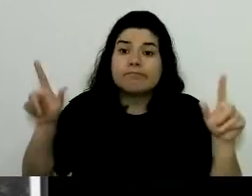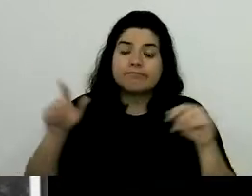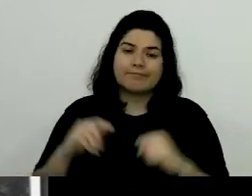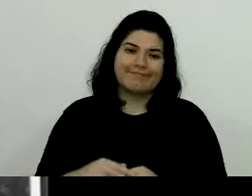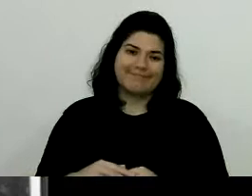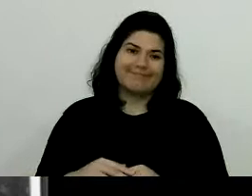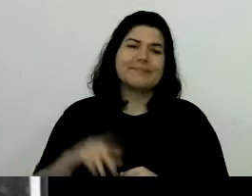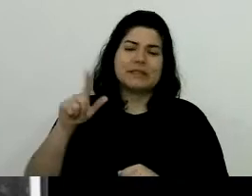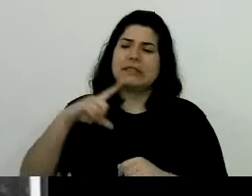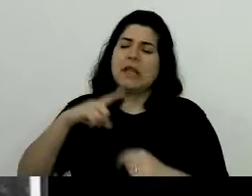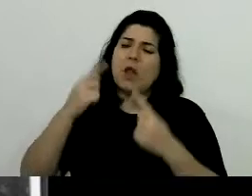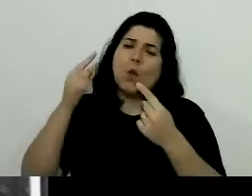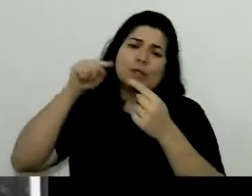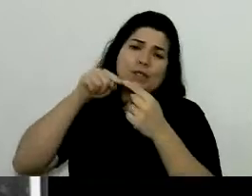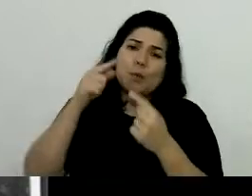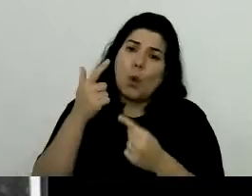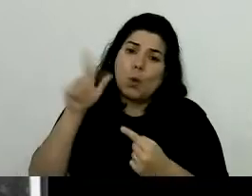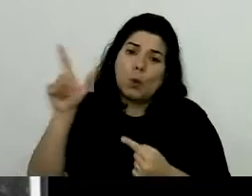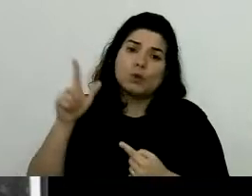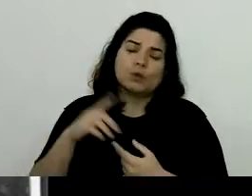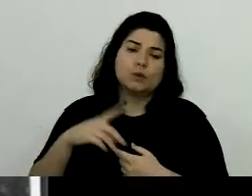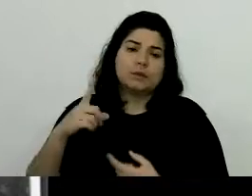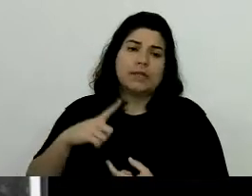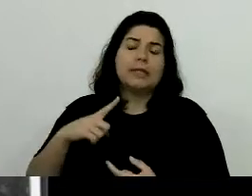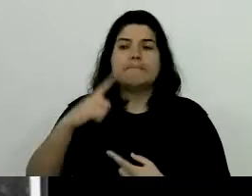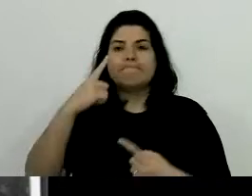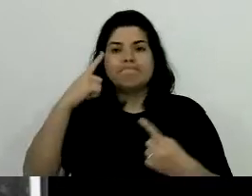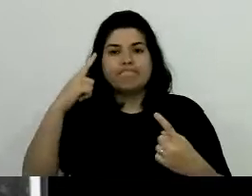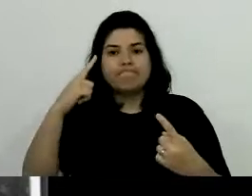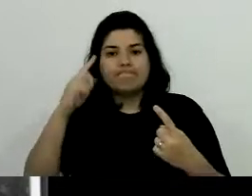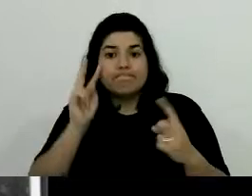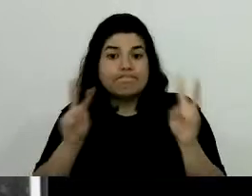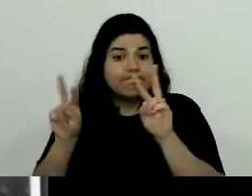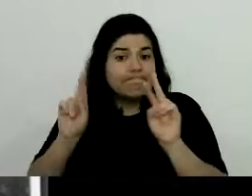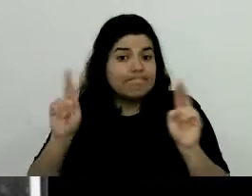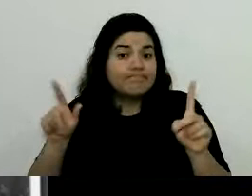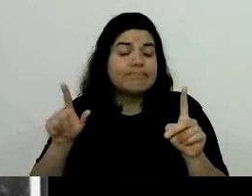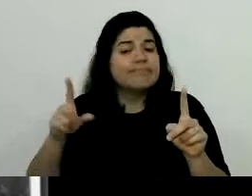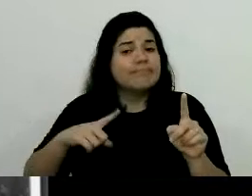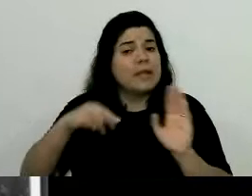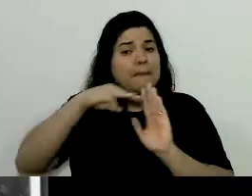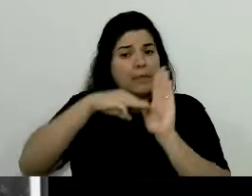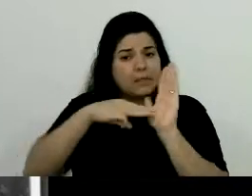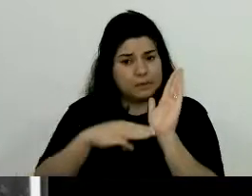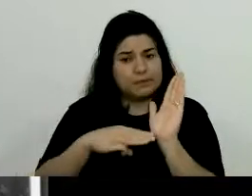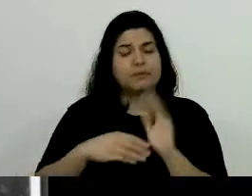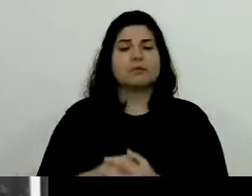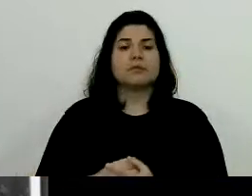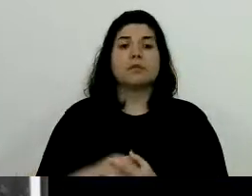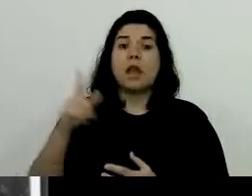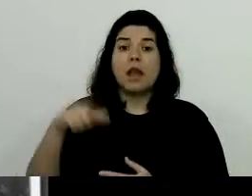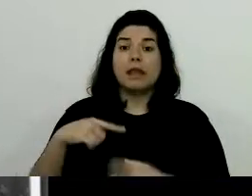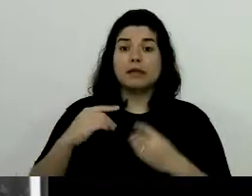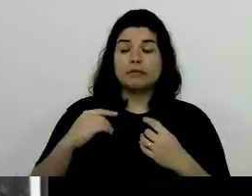com outros objetivos, com outras maneiras de ver e com seus métodos. É um momento de doação